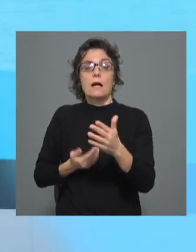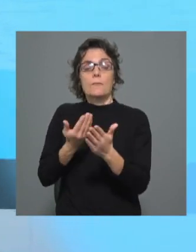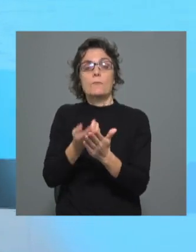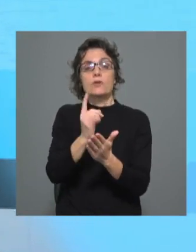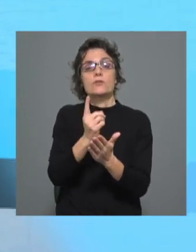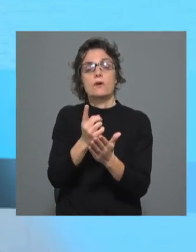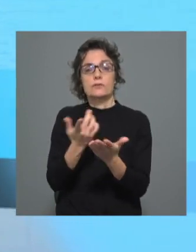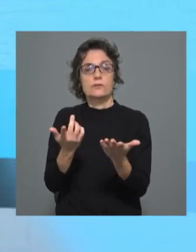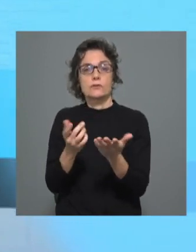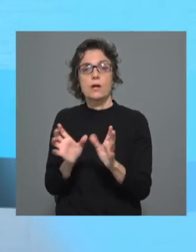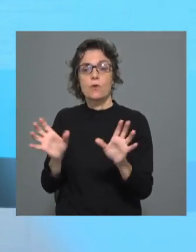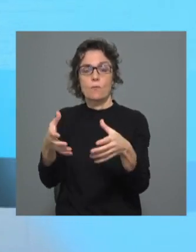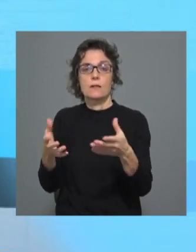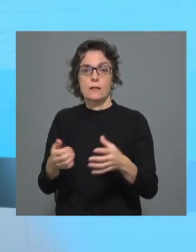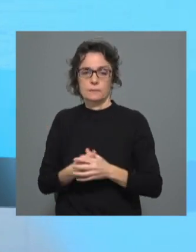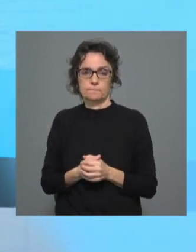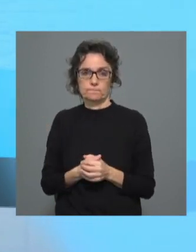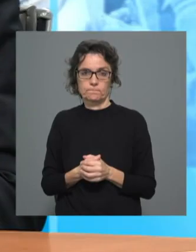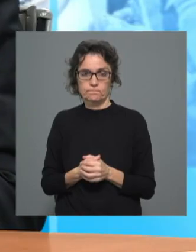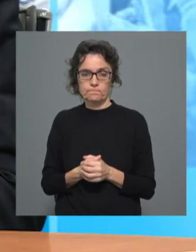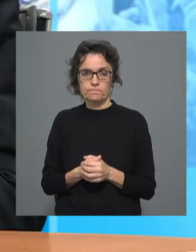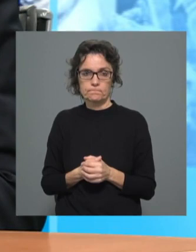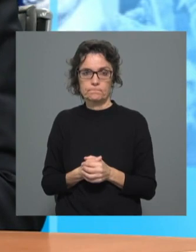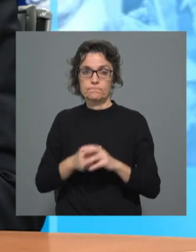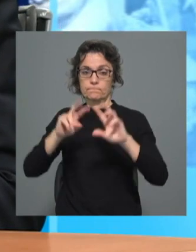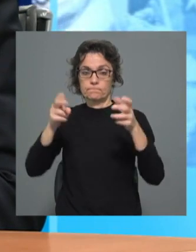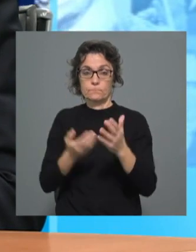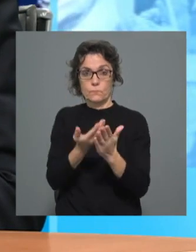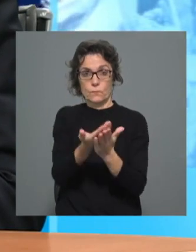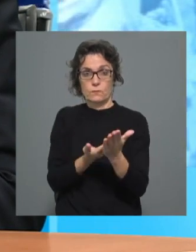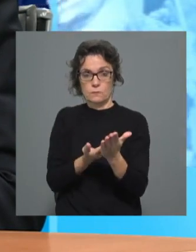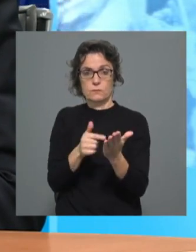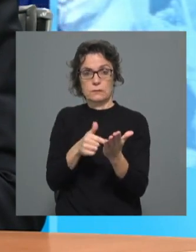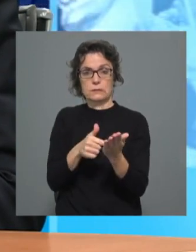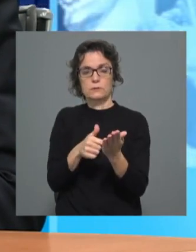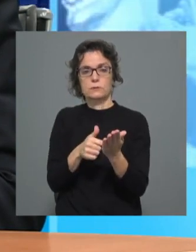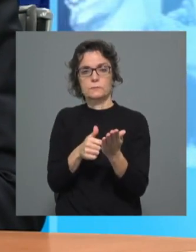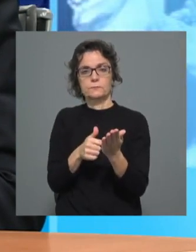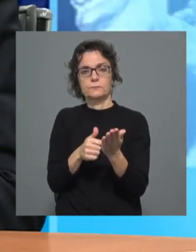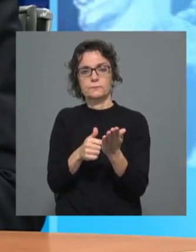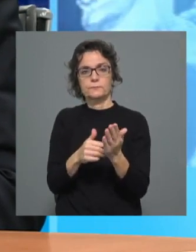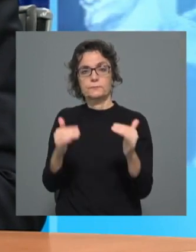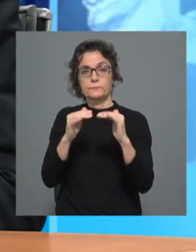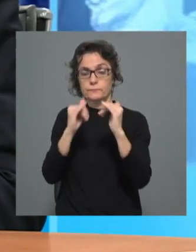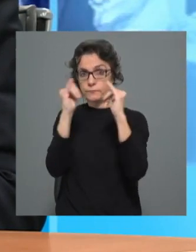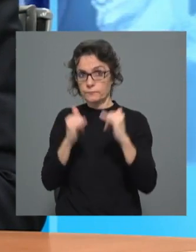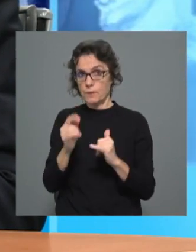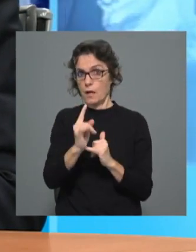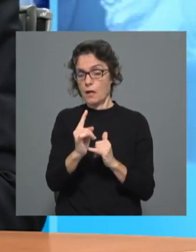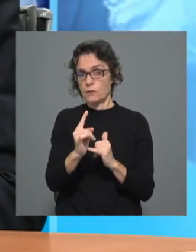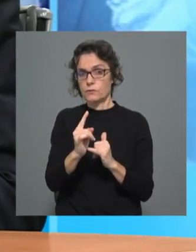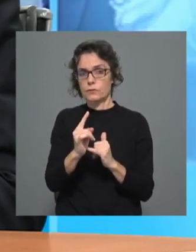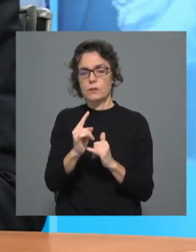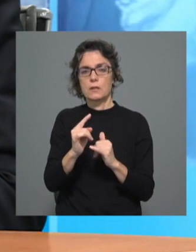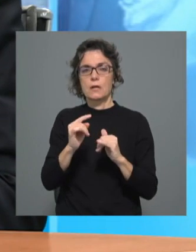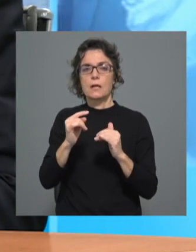faz às comunidades, aos cristãos? O título que foi encontrado a nível internacional foi "Aprendei a fazer o